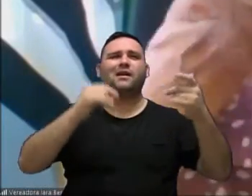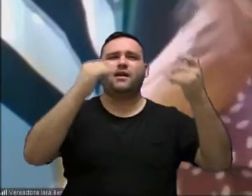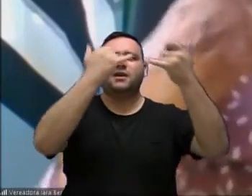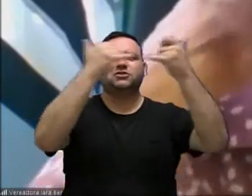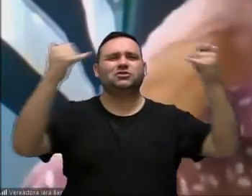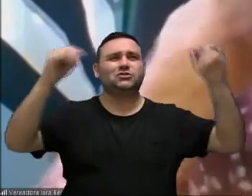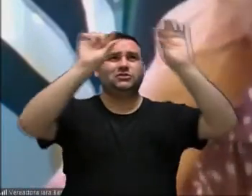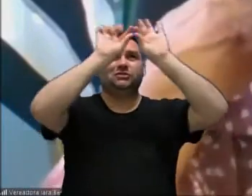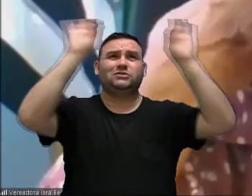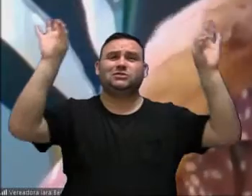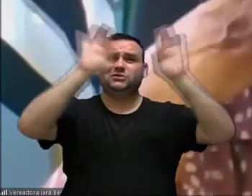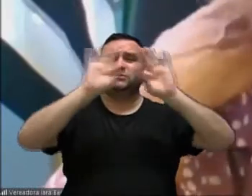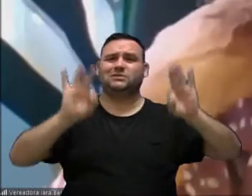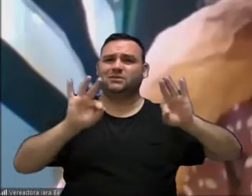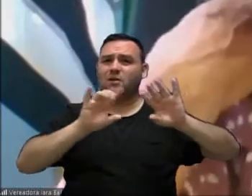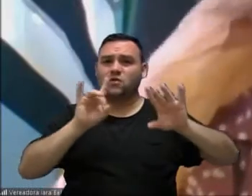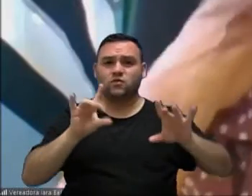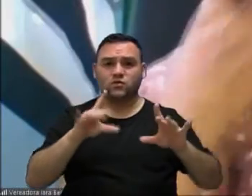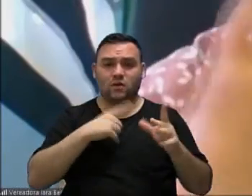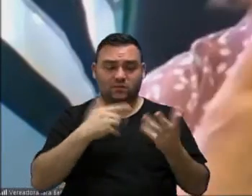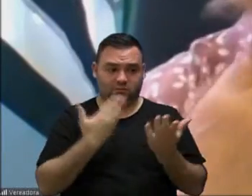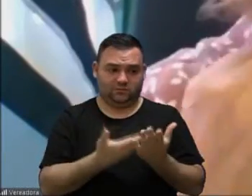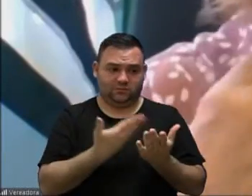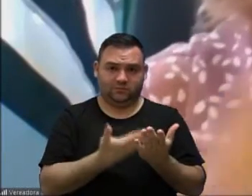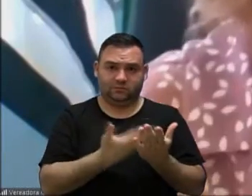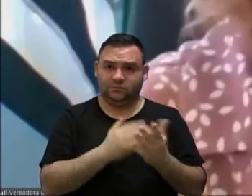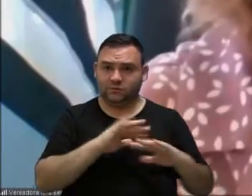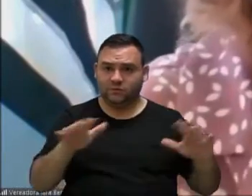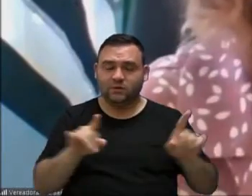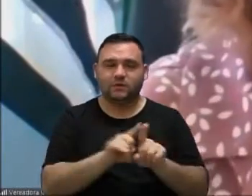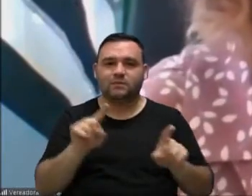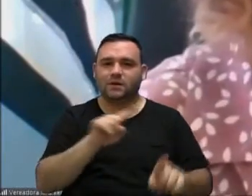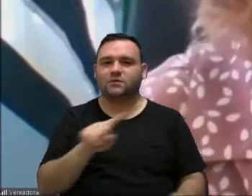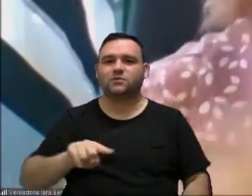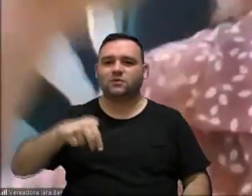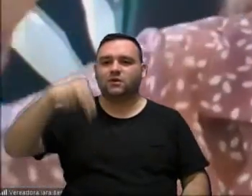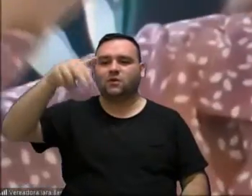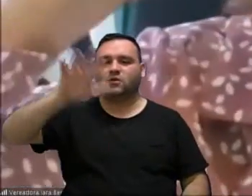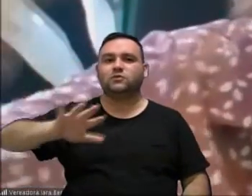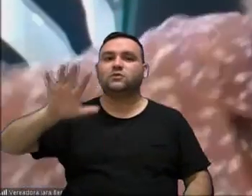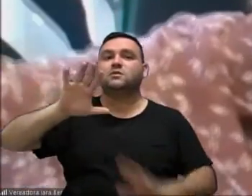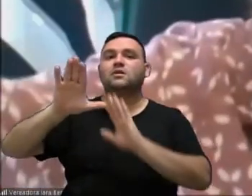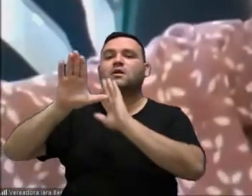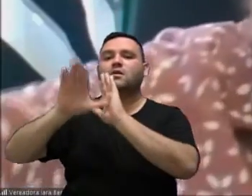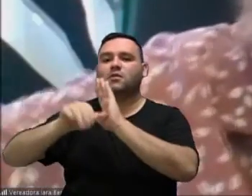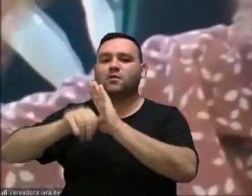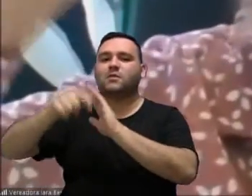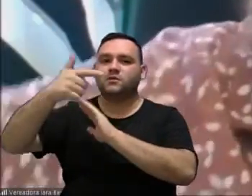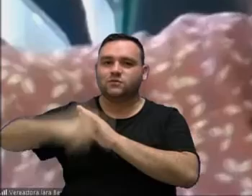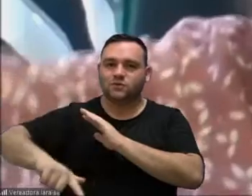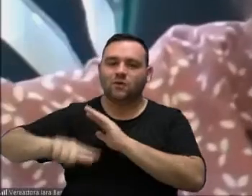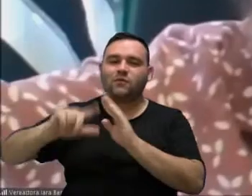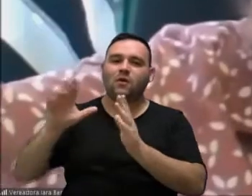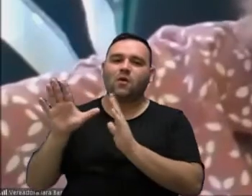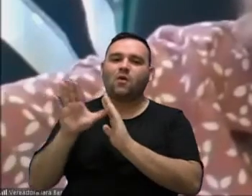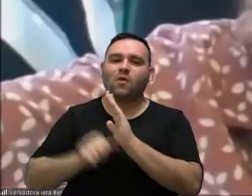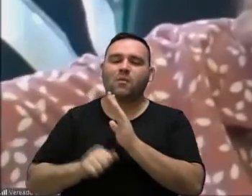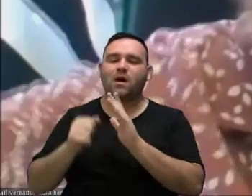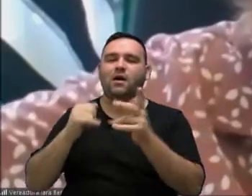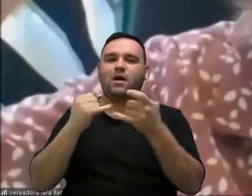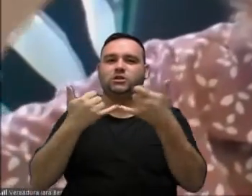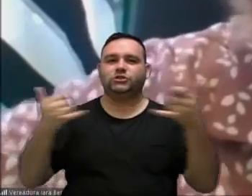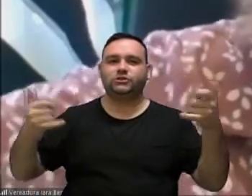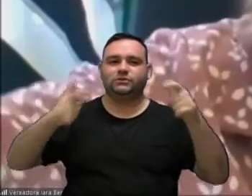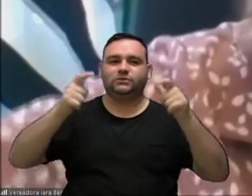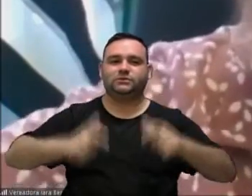essa é uma discussão e não é só nos próprios públicos não na zona norte estavam furtando novamente começaram a furtar os fios